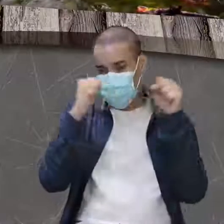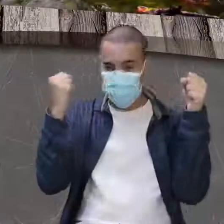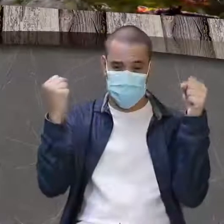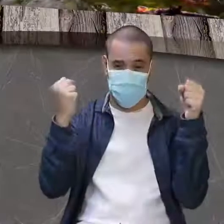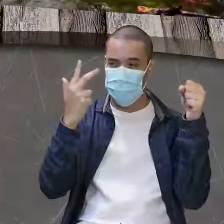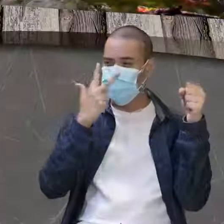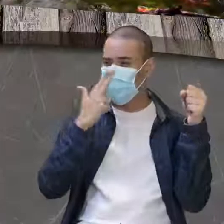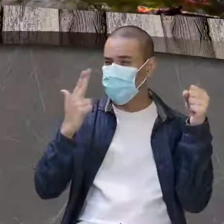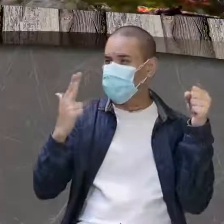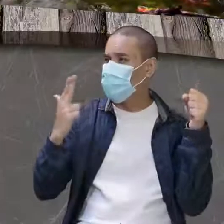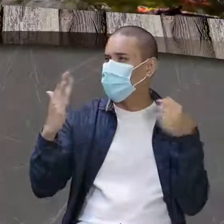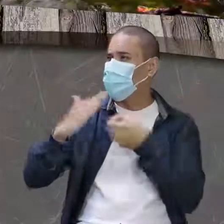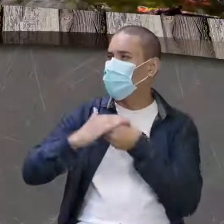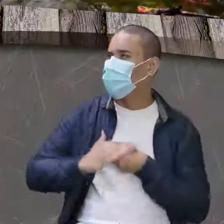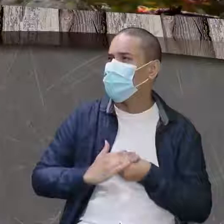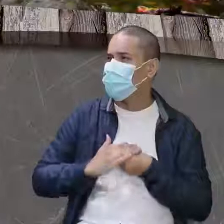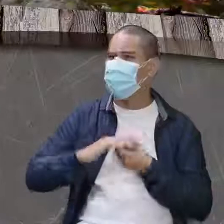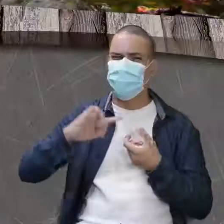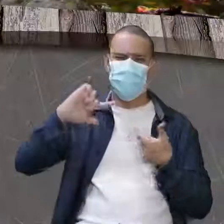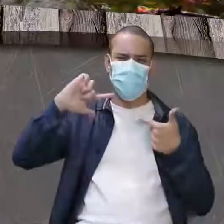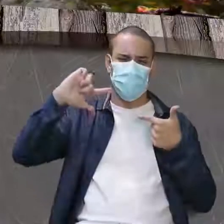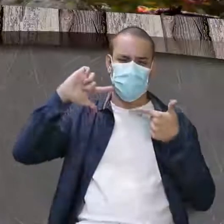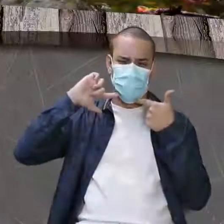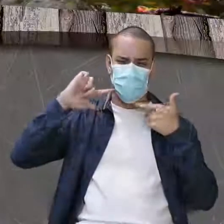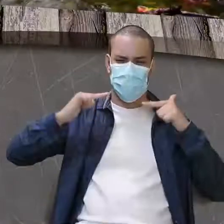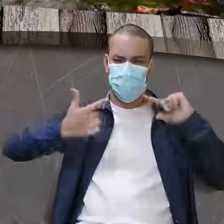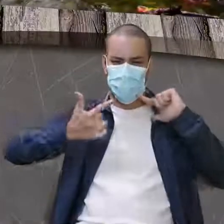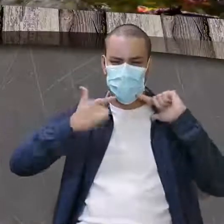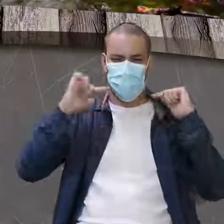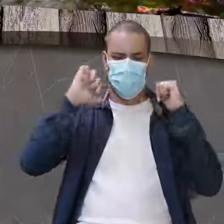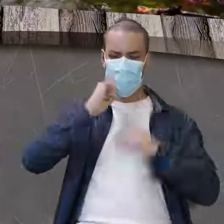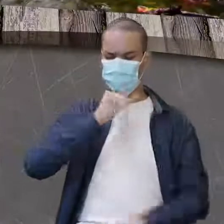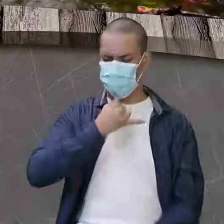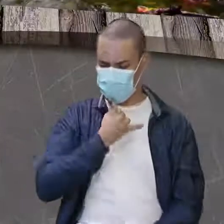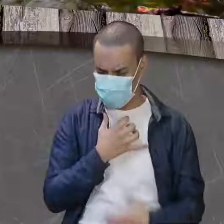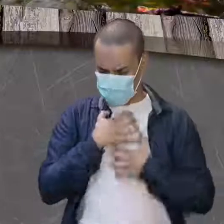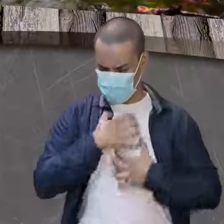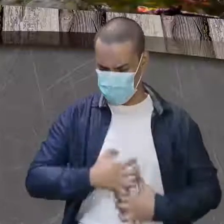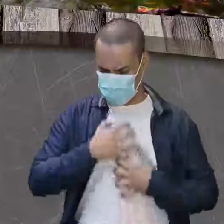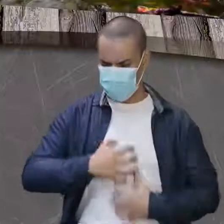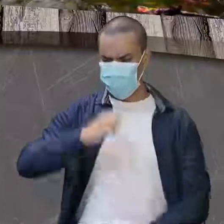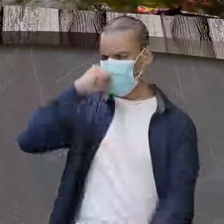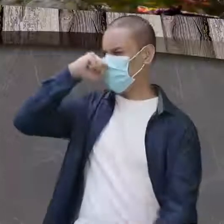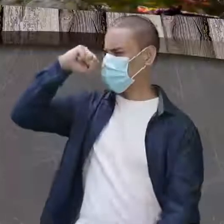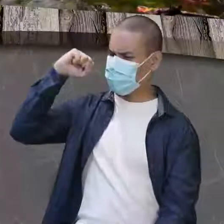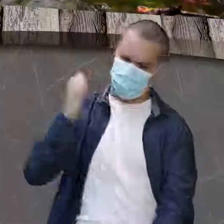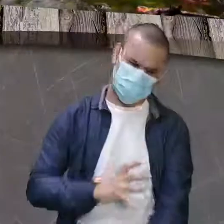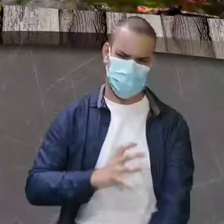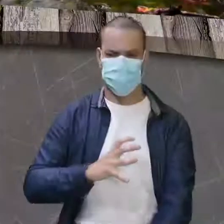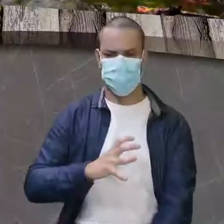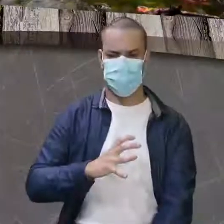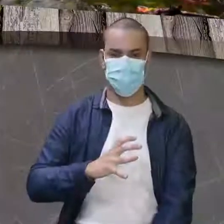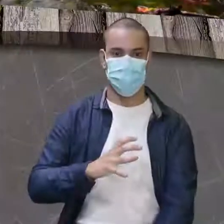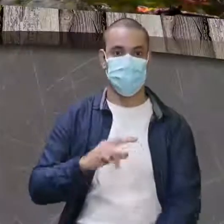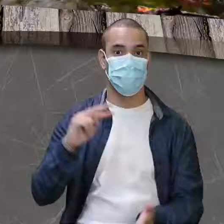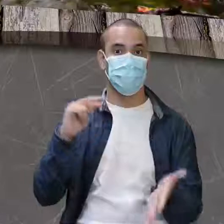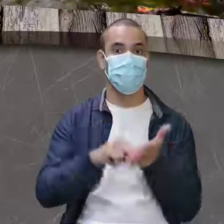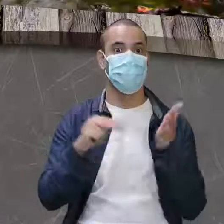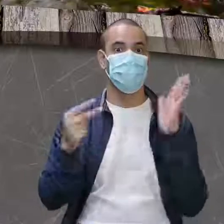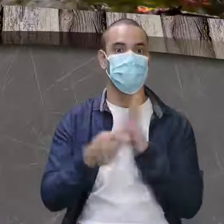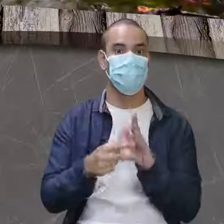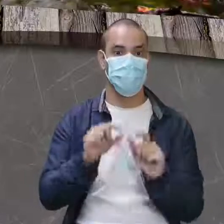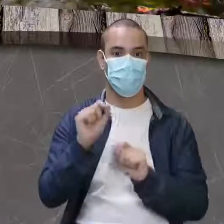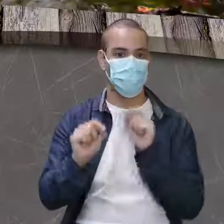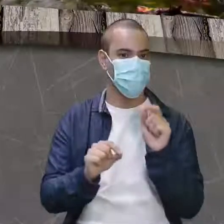teu calo, tu já acorda com aquele mau humor, sabe? Tudo que você vai fazer é agredindo, é falando alto, falando